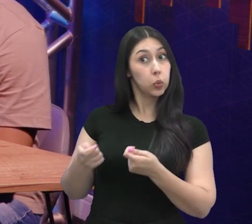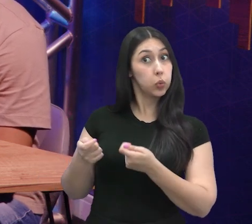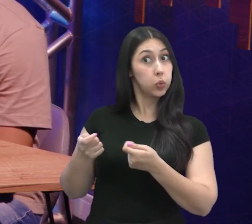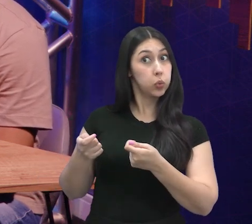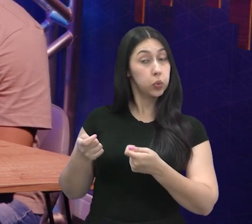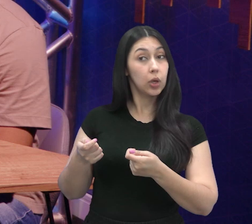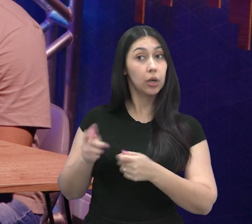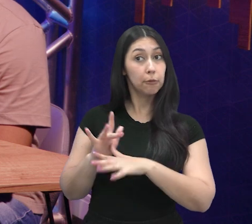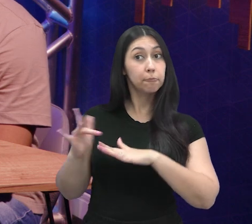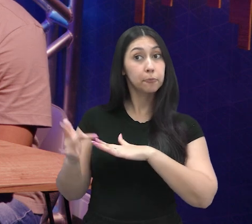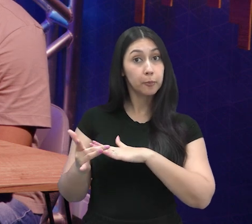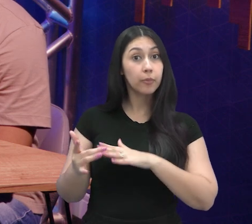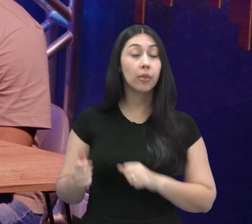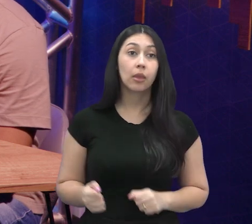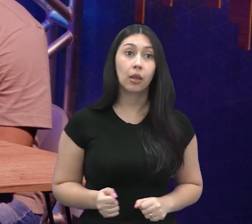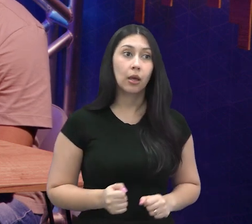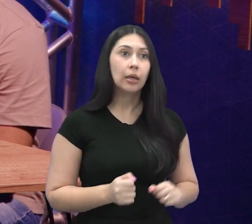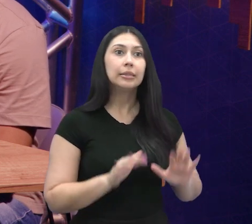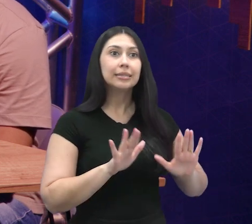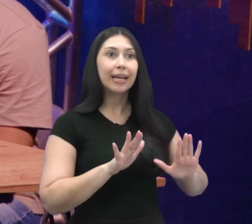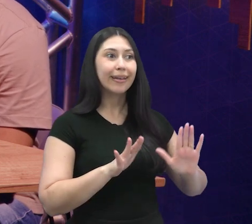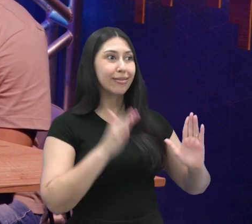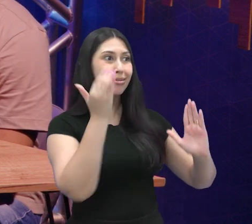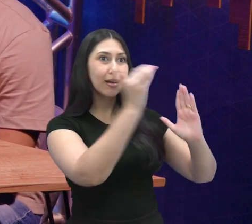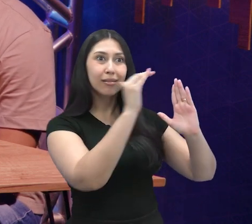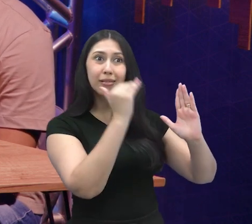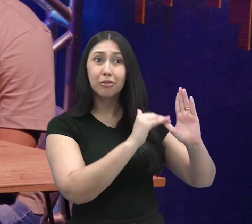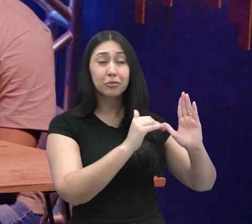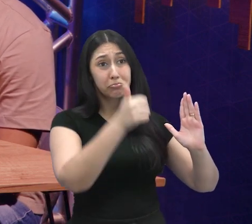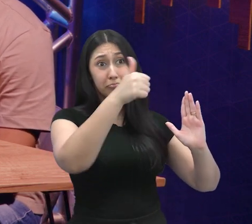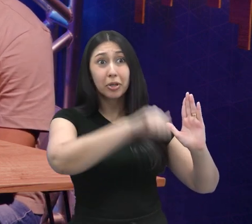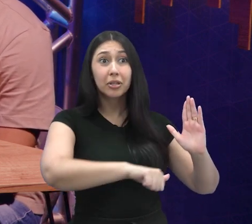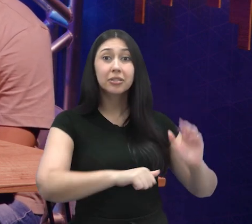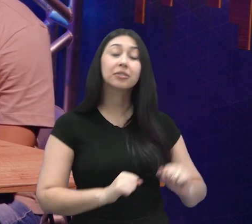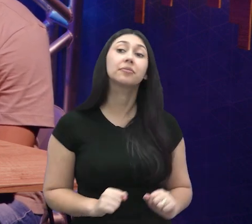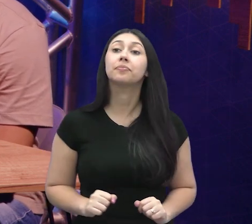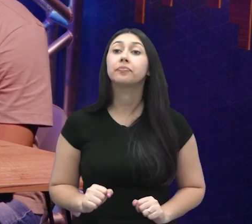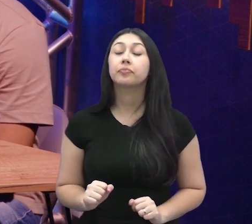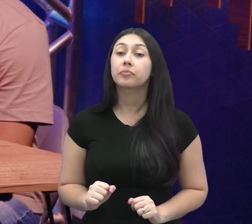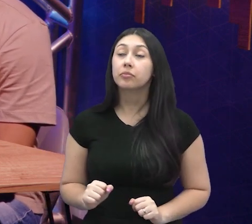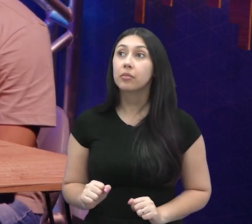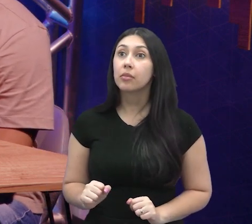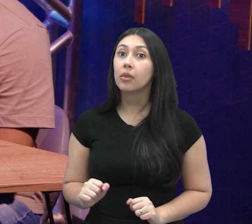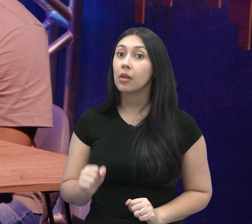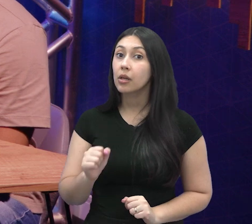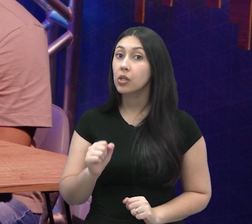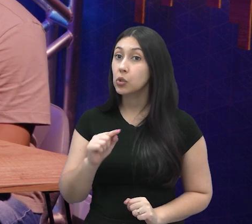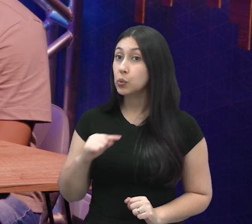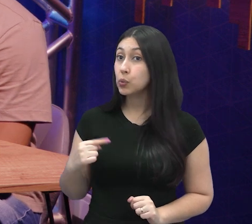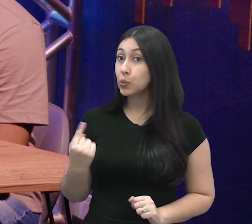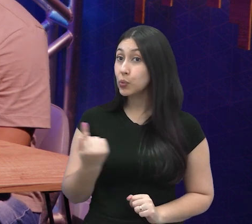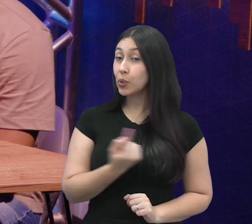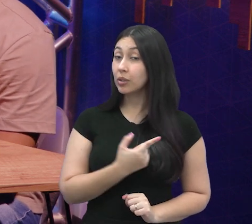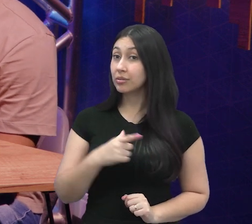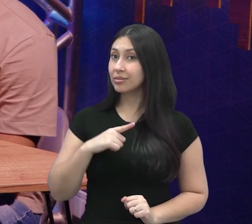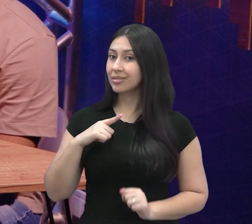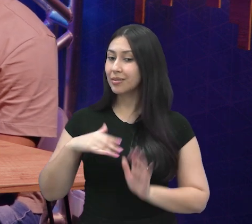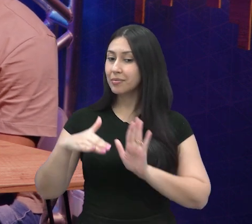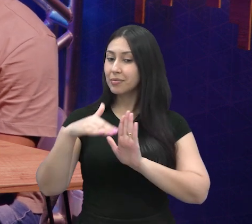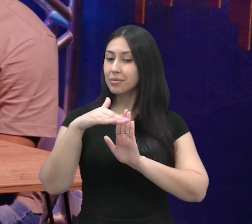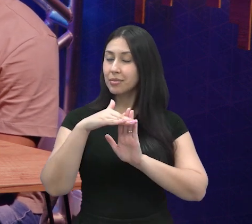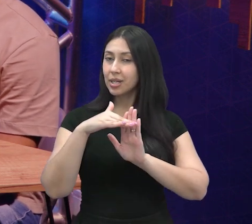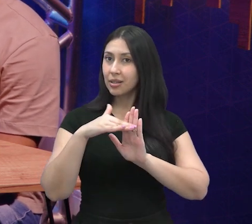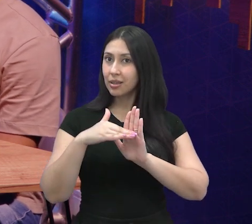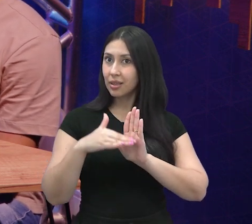freada nas redes sociais, tentar... Desse conteúdo, né, negativo, principalmente. E a gente tem uma listinha aqui para